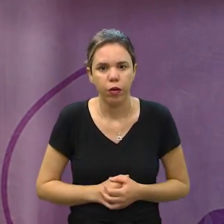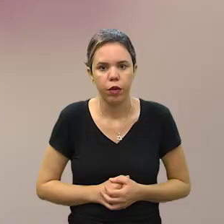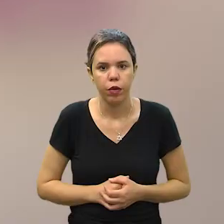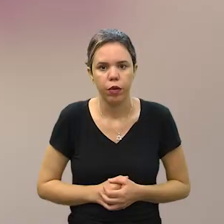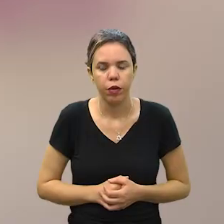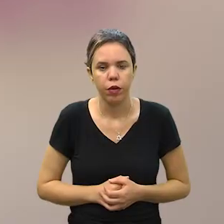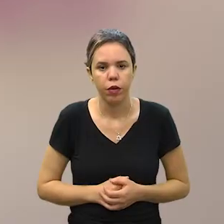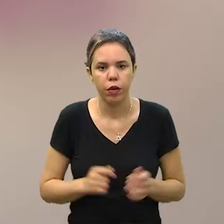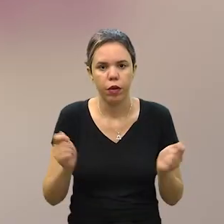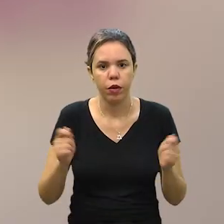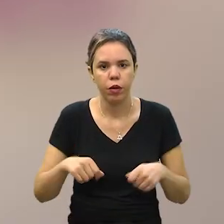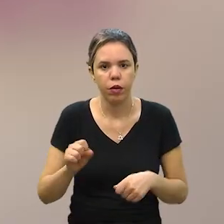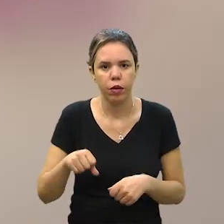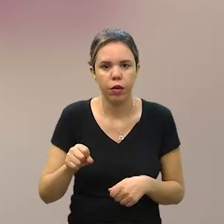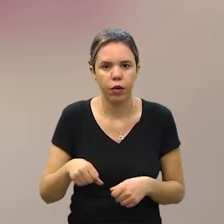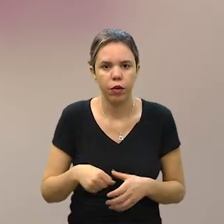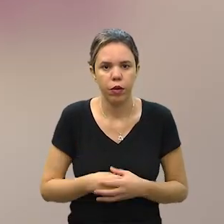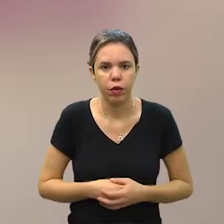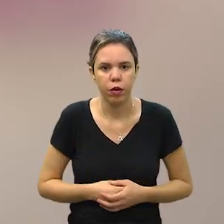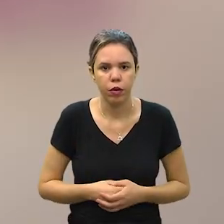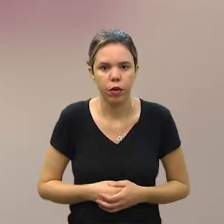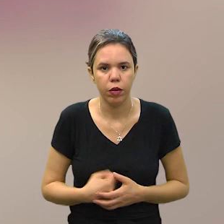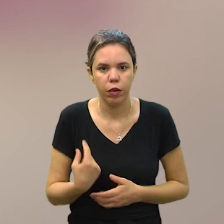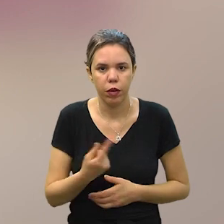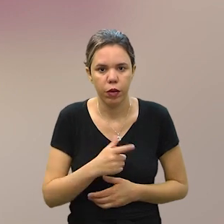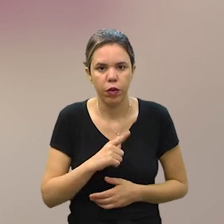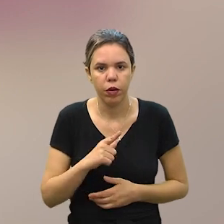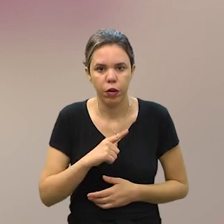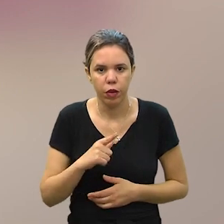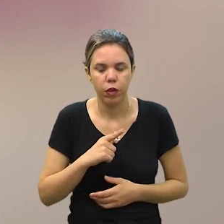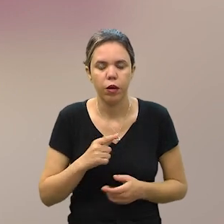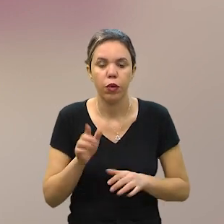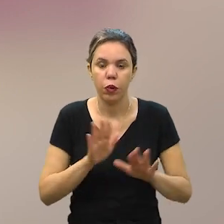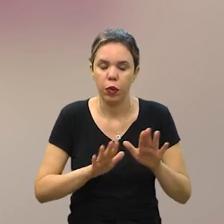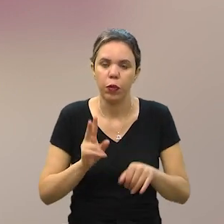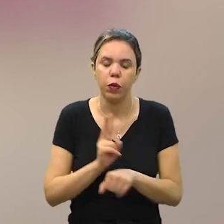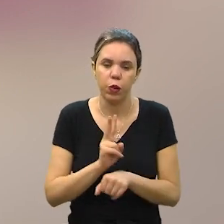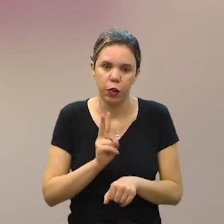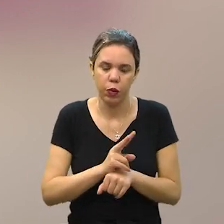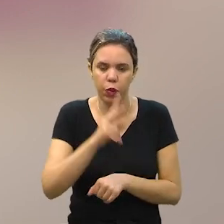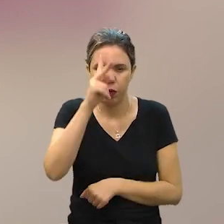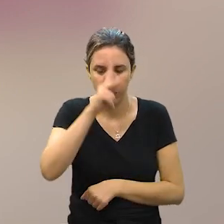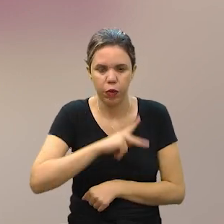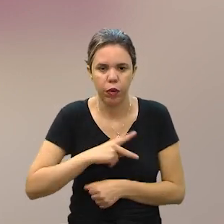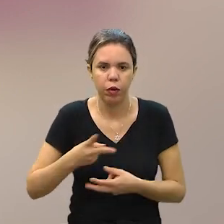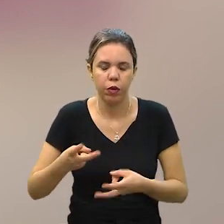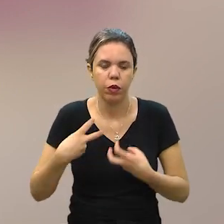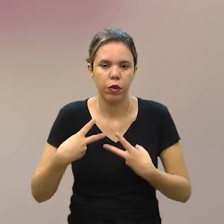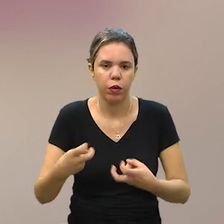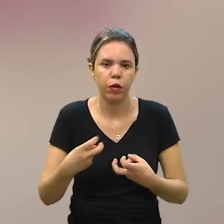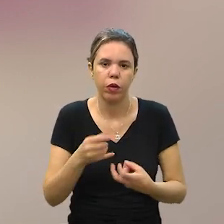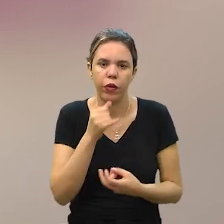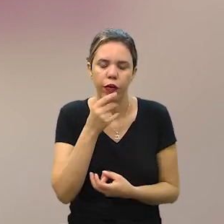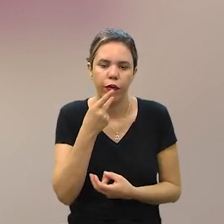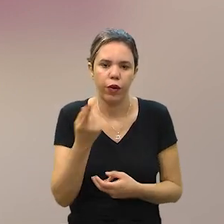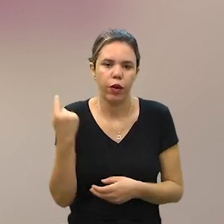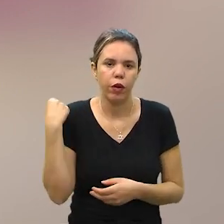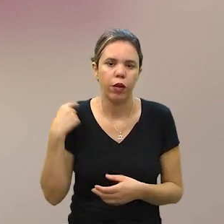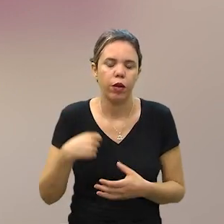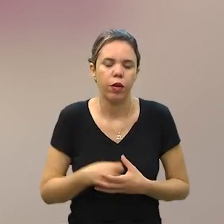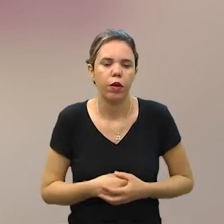Thelma? É possível sim, Viviane. A gente tem que ter um autocuidado, né? A gente tem que olhar, como eu